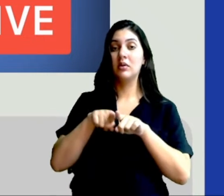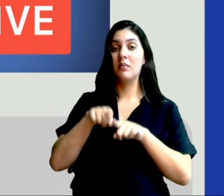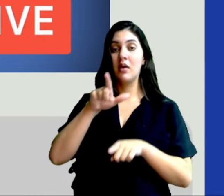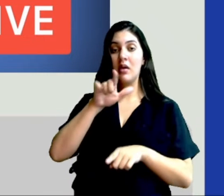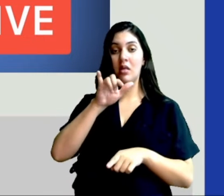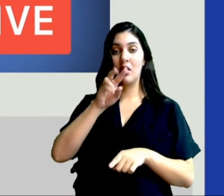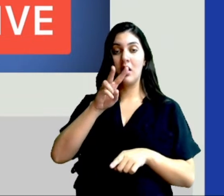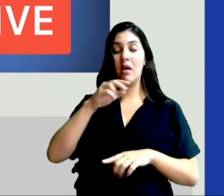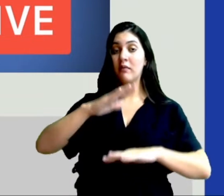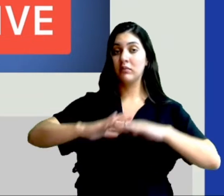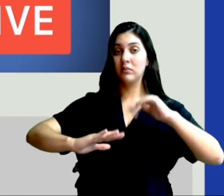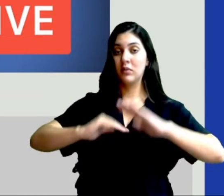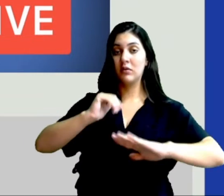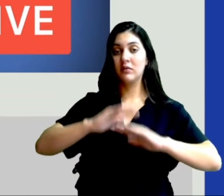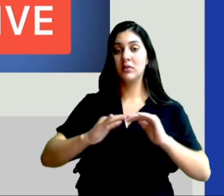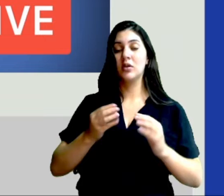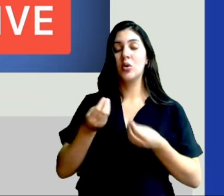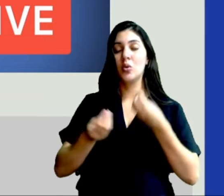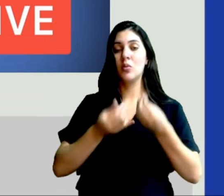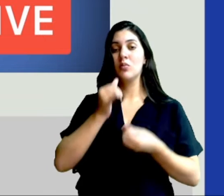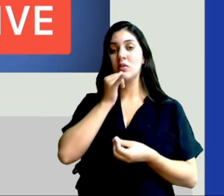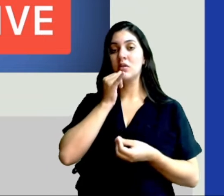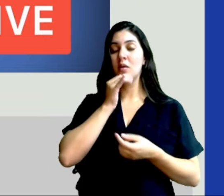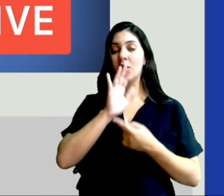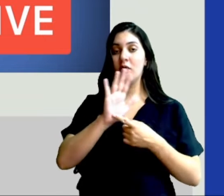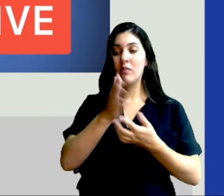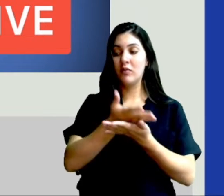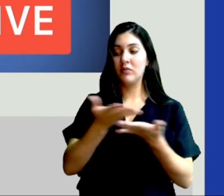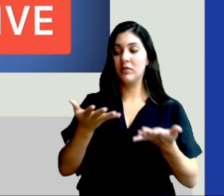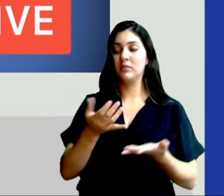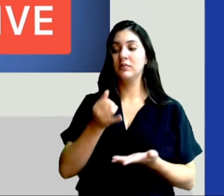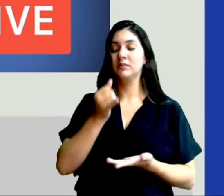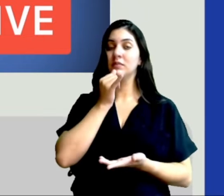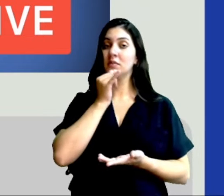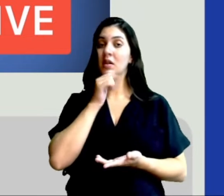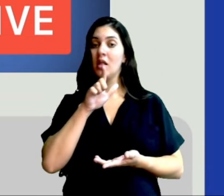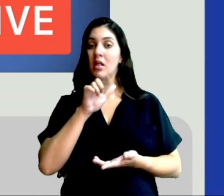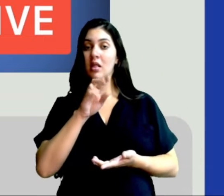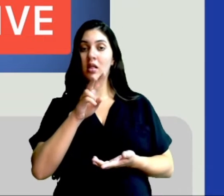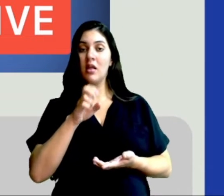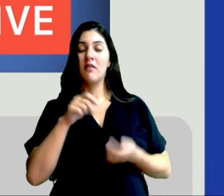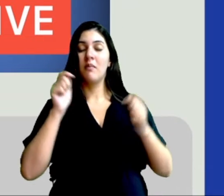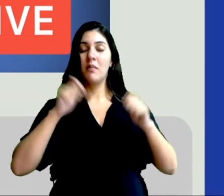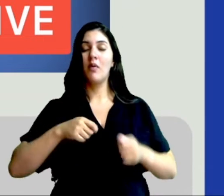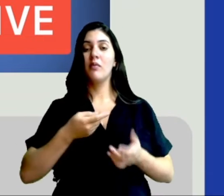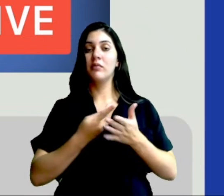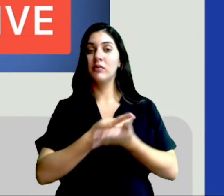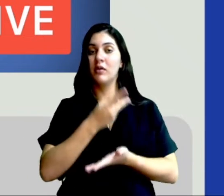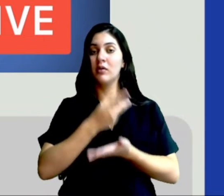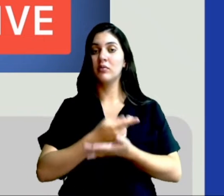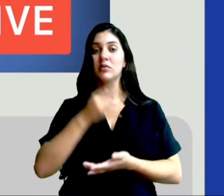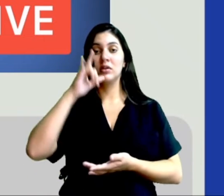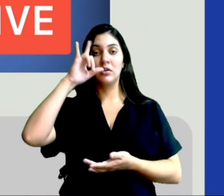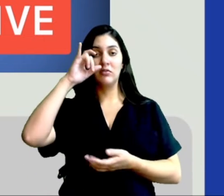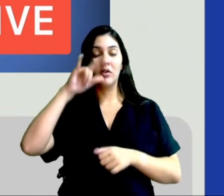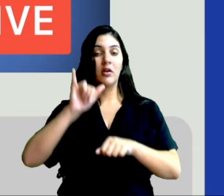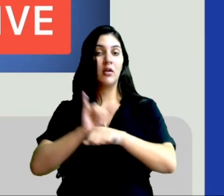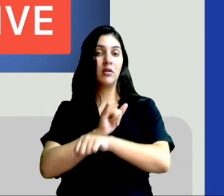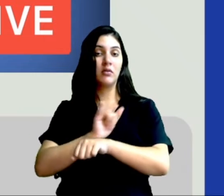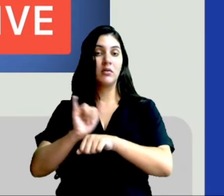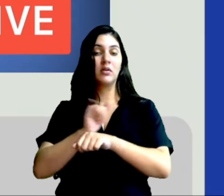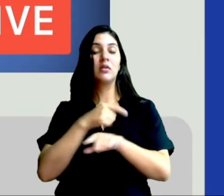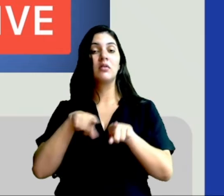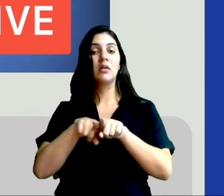de profissionais, como esse exemplo que eu trouxe. Então as lives também elas podem acontecer pelo Instagram, pelo YouTube,